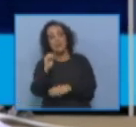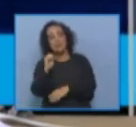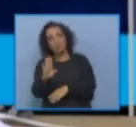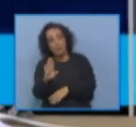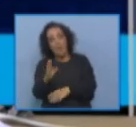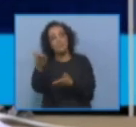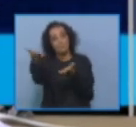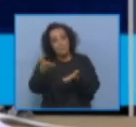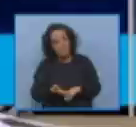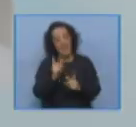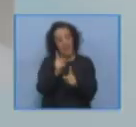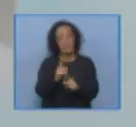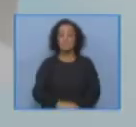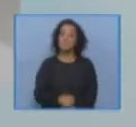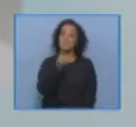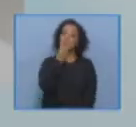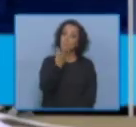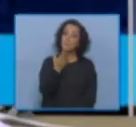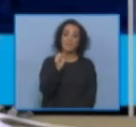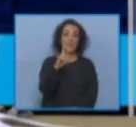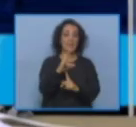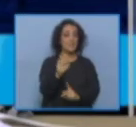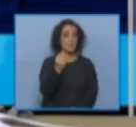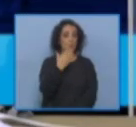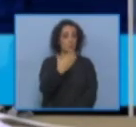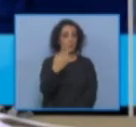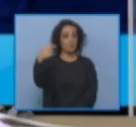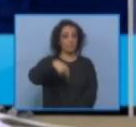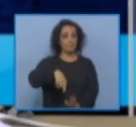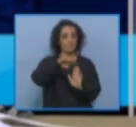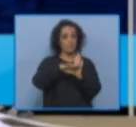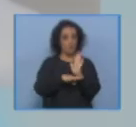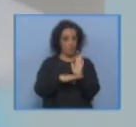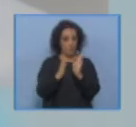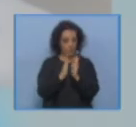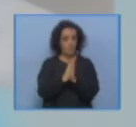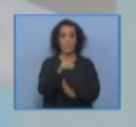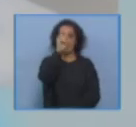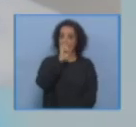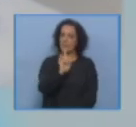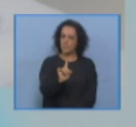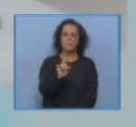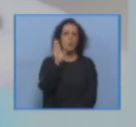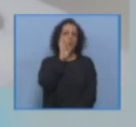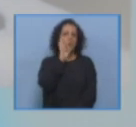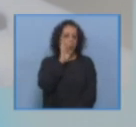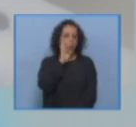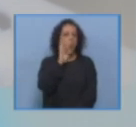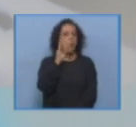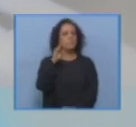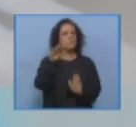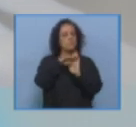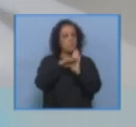esse o itinerário, sem dúvida. Muito bem, Graça Franco, muito obrigado pela sua presença hoje aqui no programa Eclésia. Lembro que mais logo ainda pode